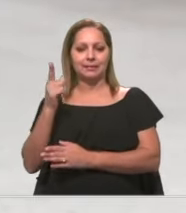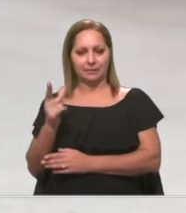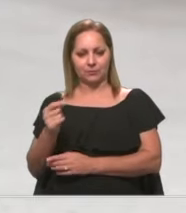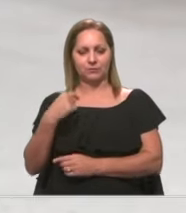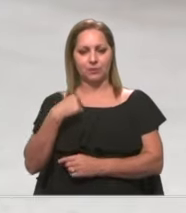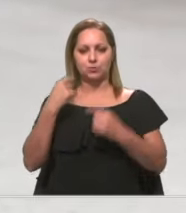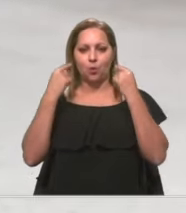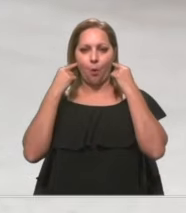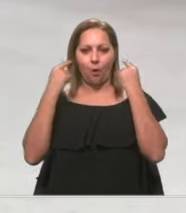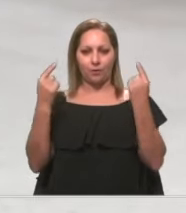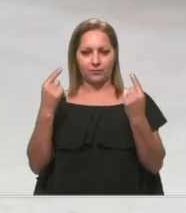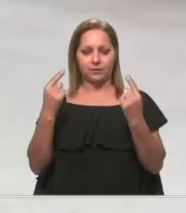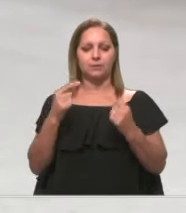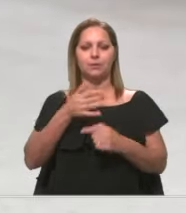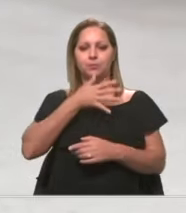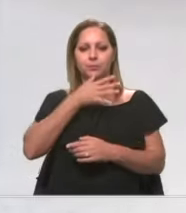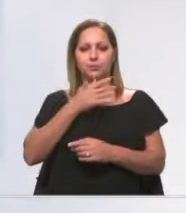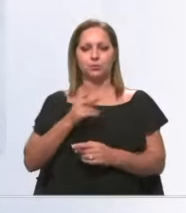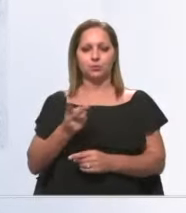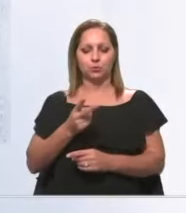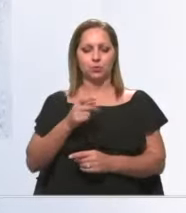as declarações então dos defensores.